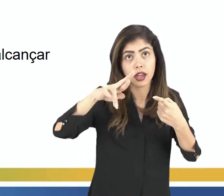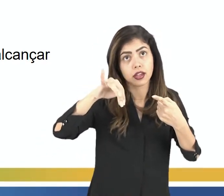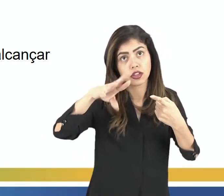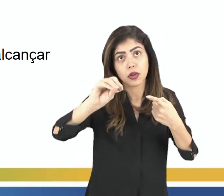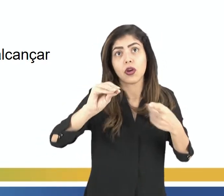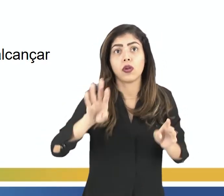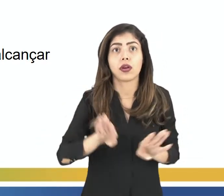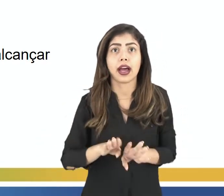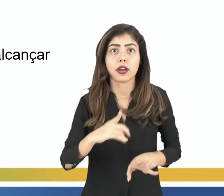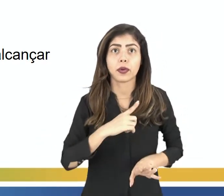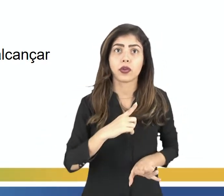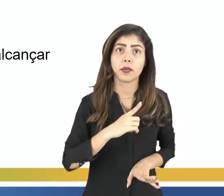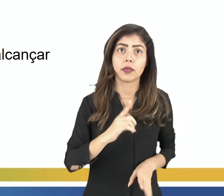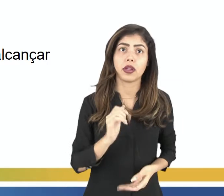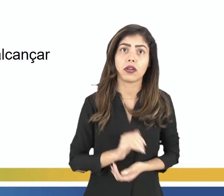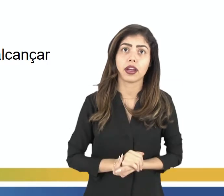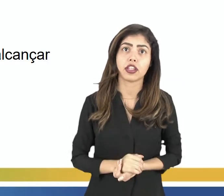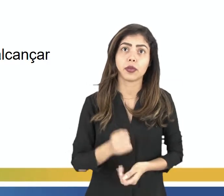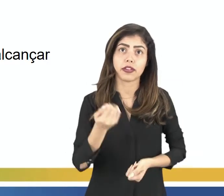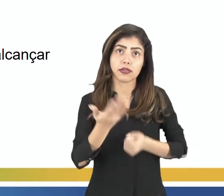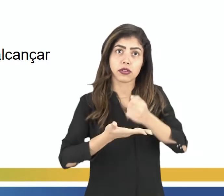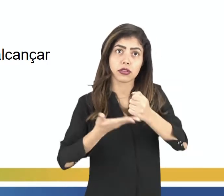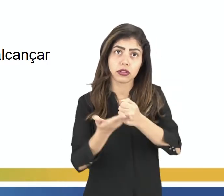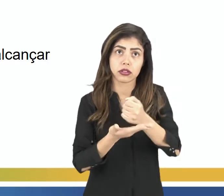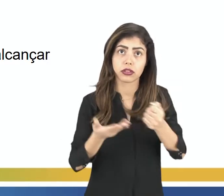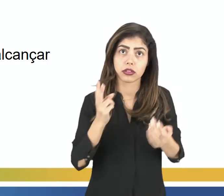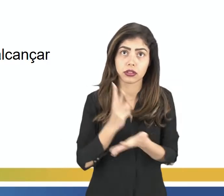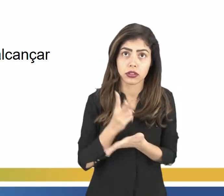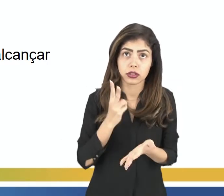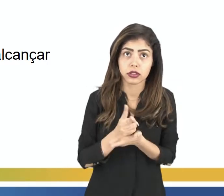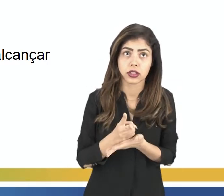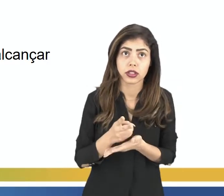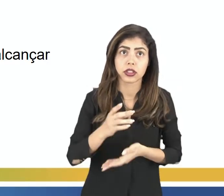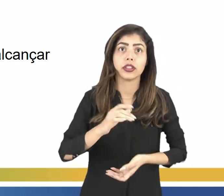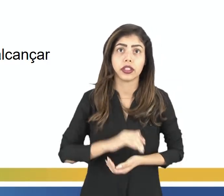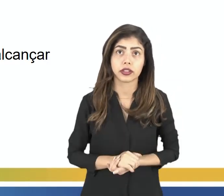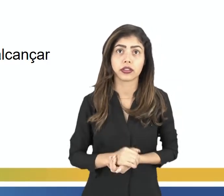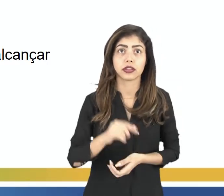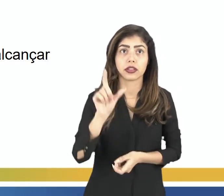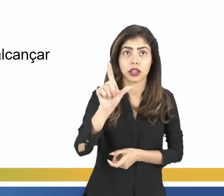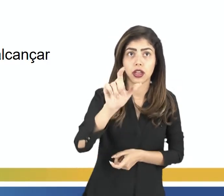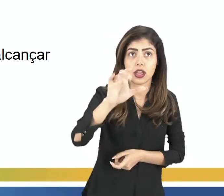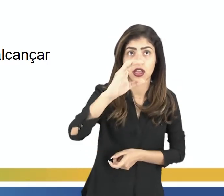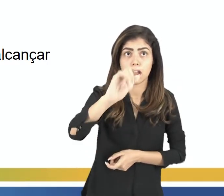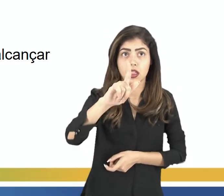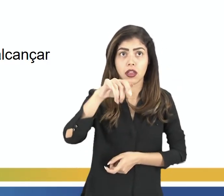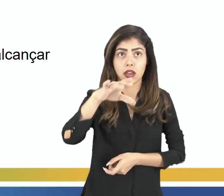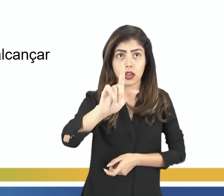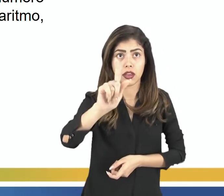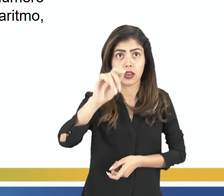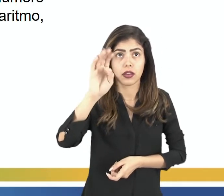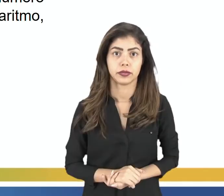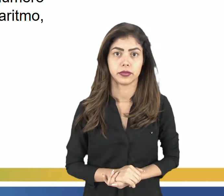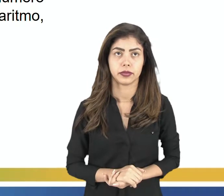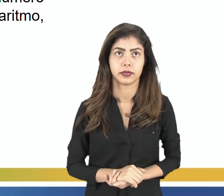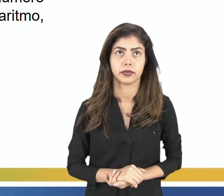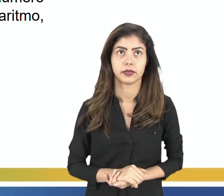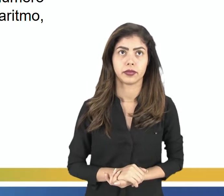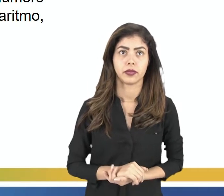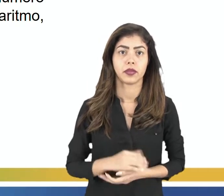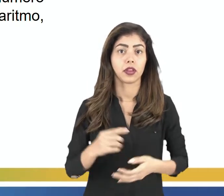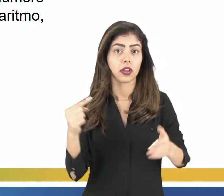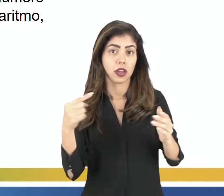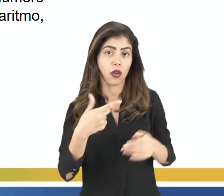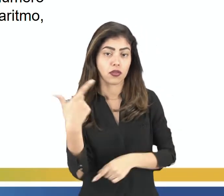mesma base. Log de b na base a menor que log de c na base a. Nós temos